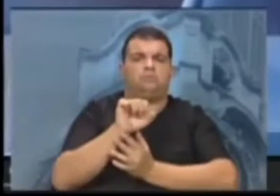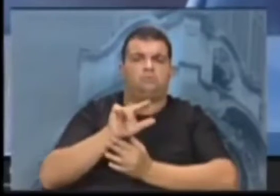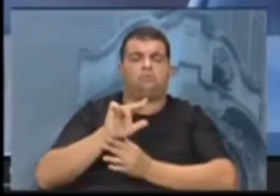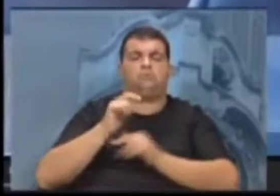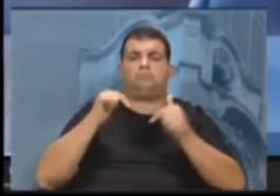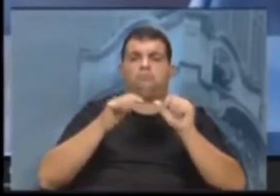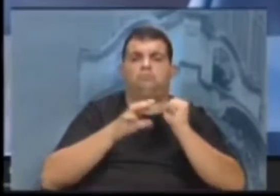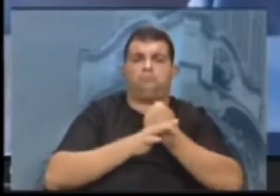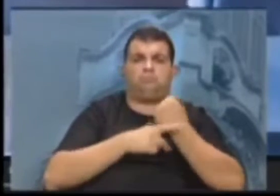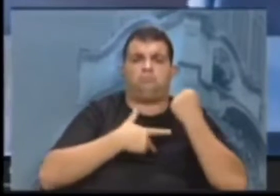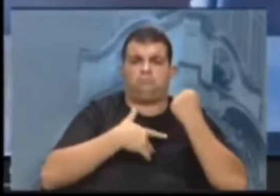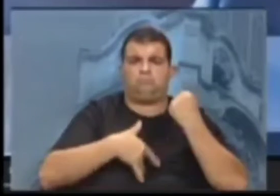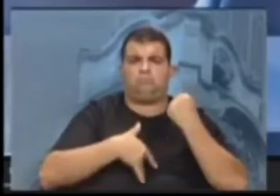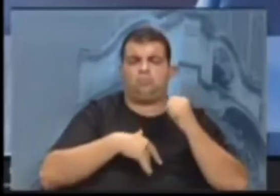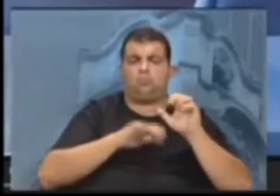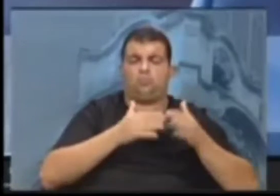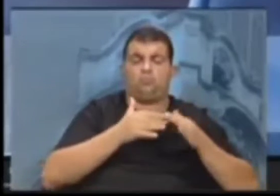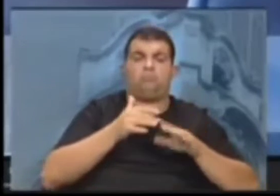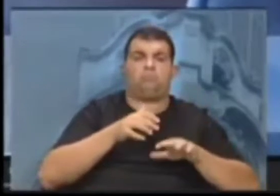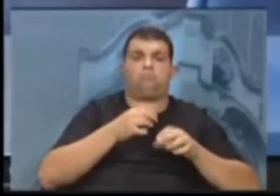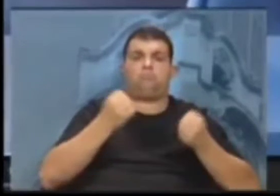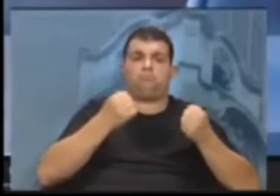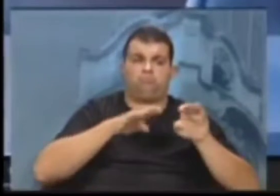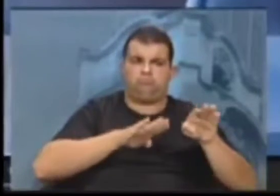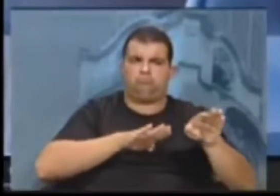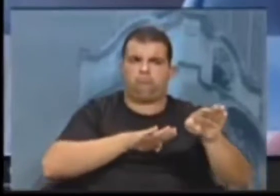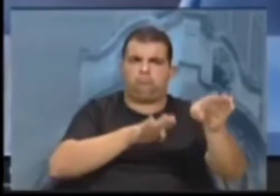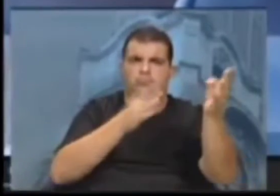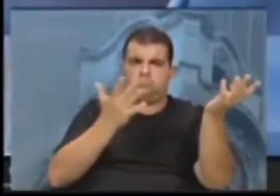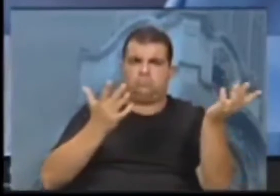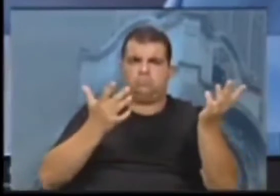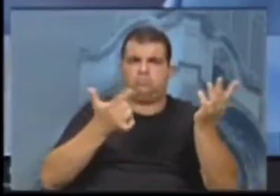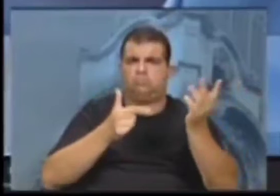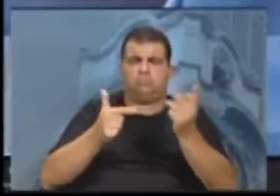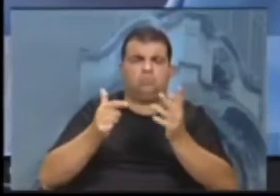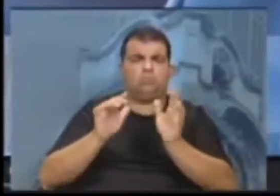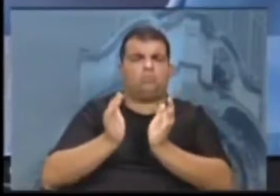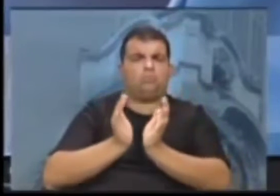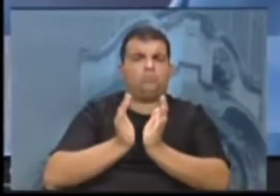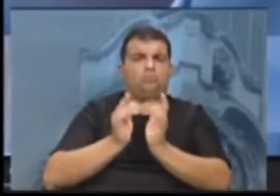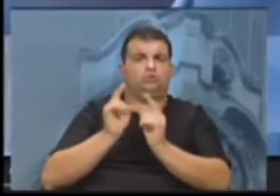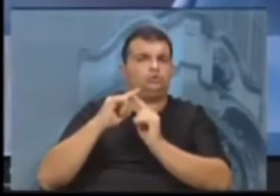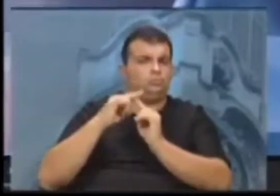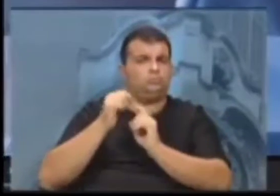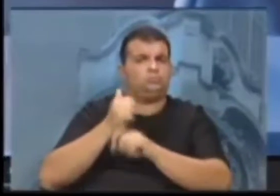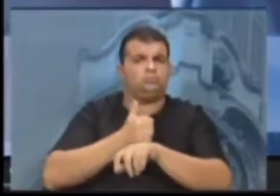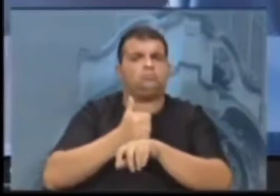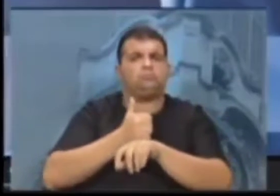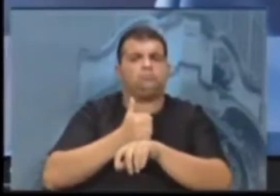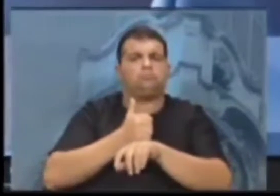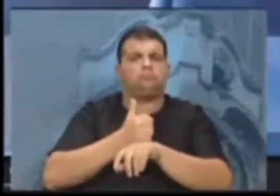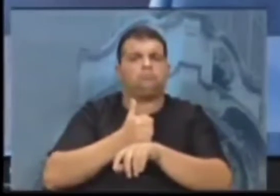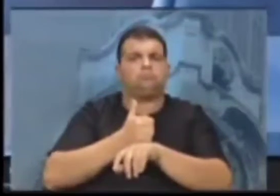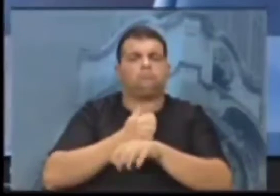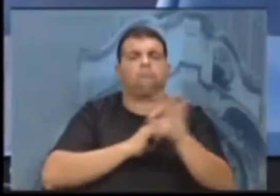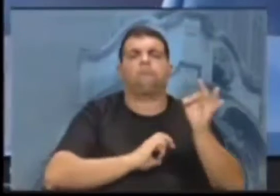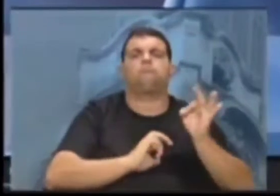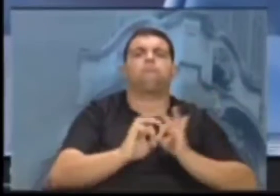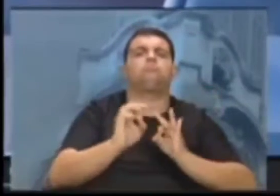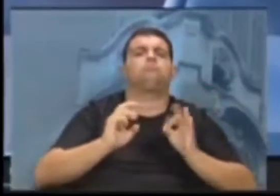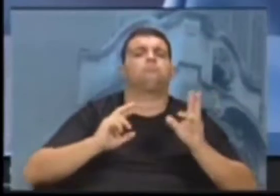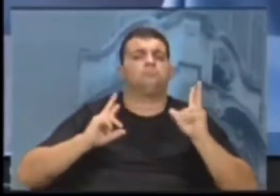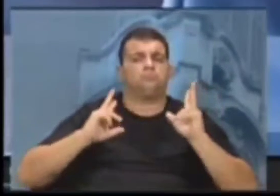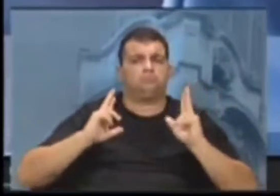pública. Estão os fiscais de trânsito e tantas outras categorias. E também nesse nosso projeto